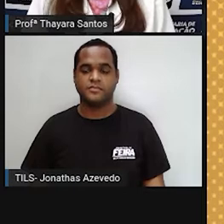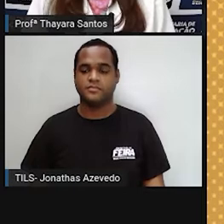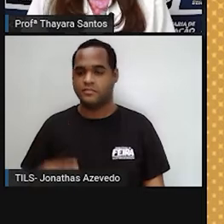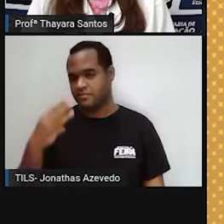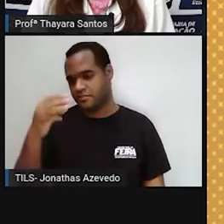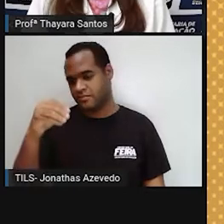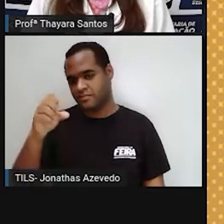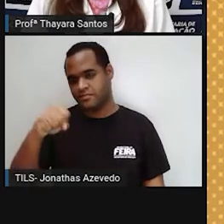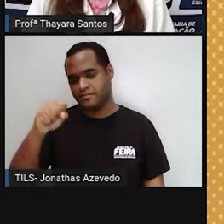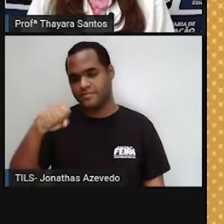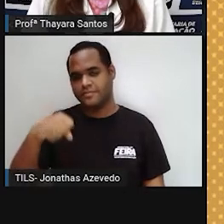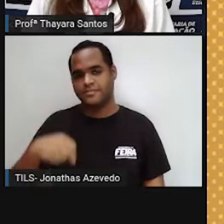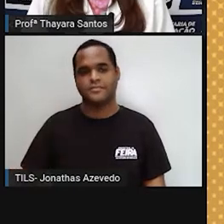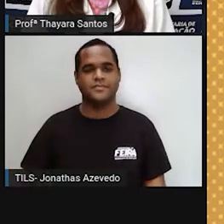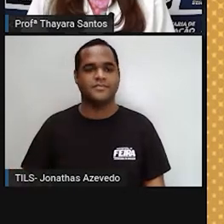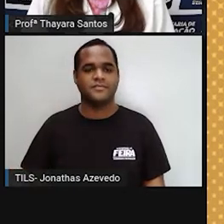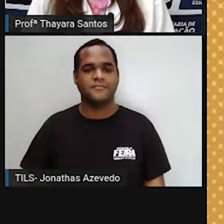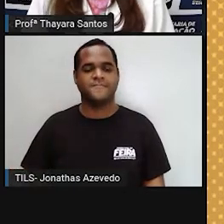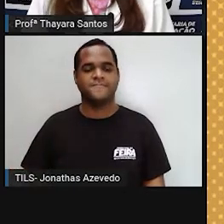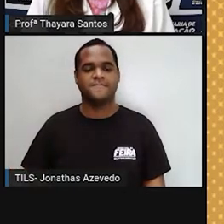30 segundos.